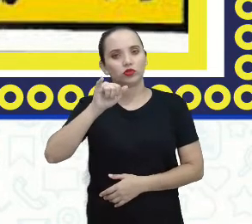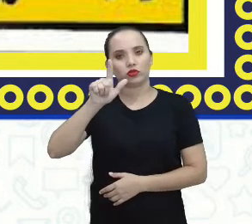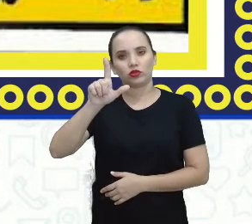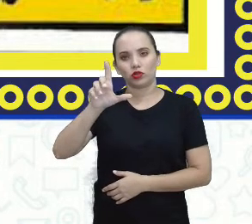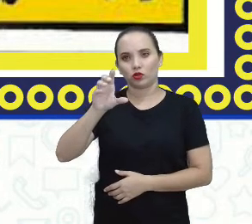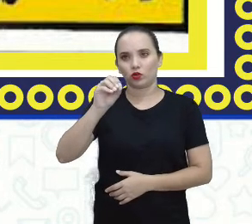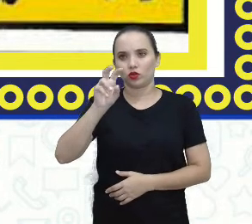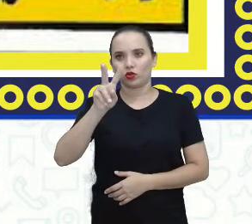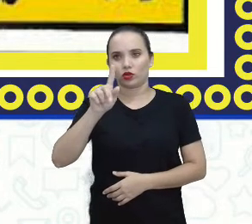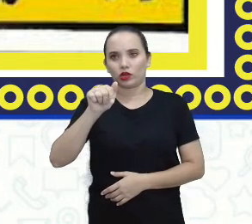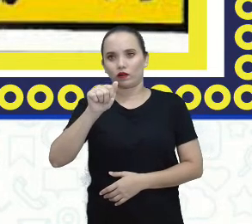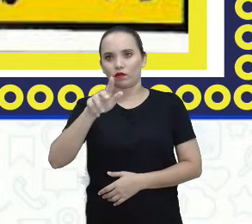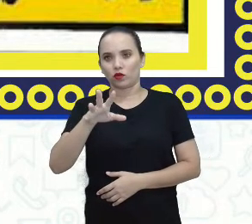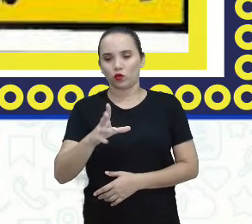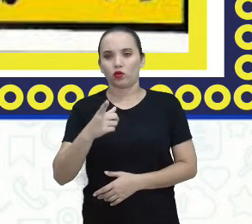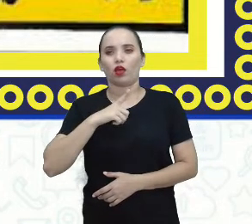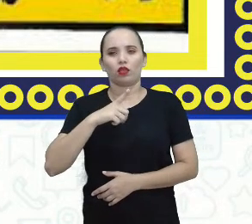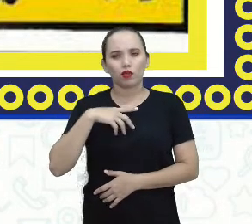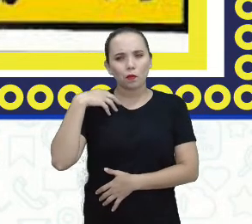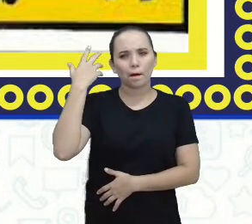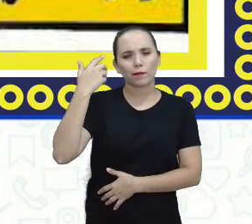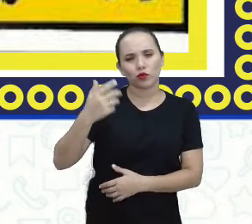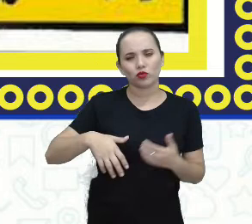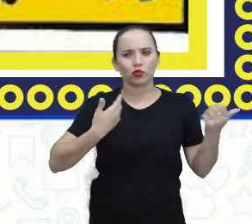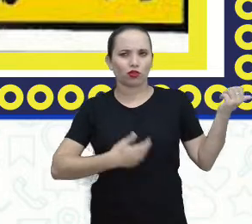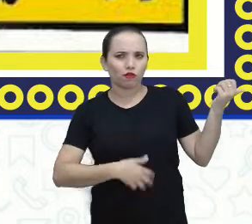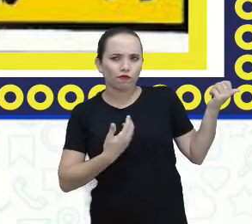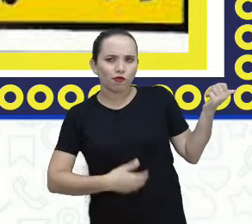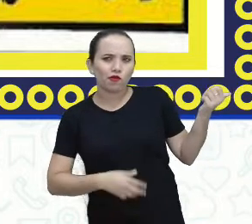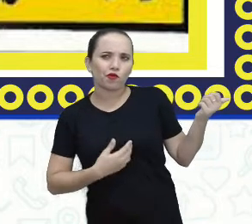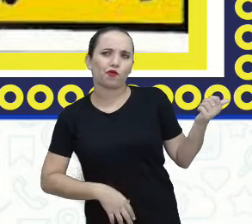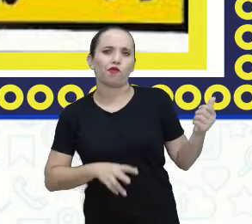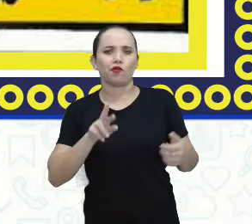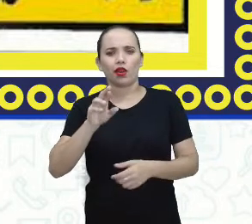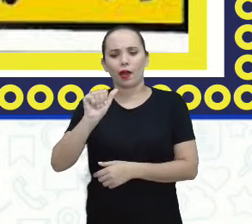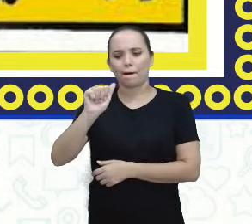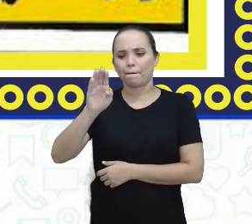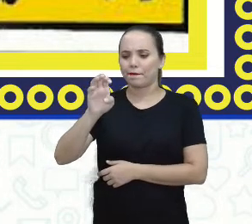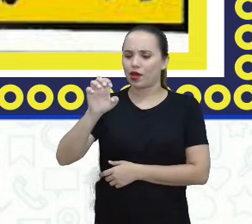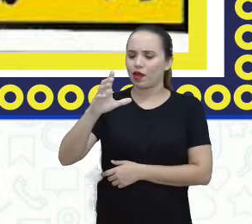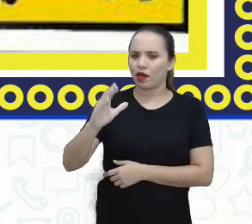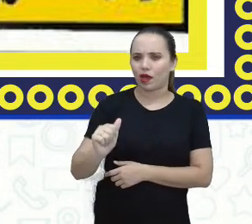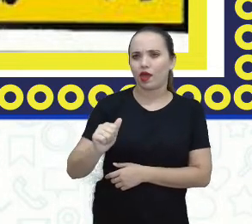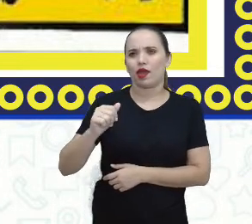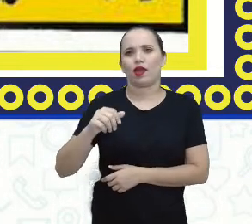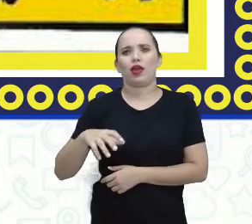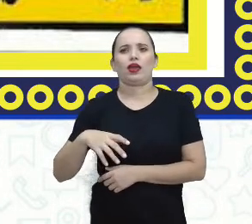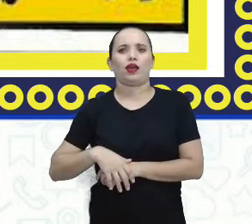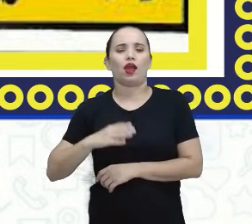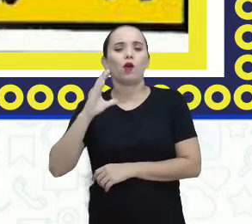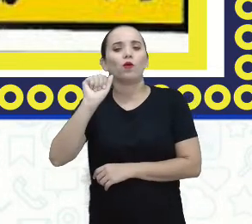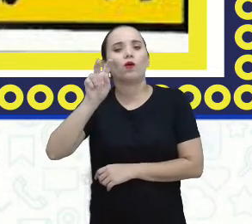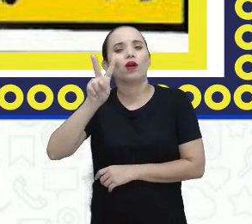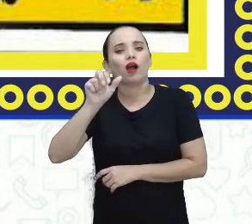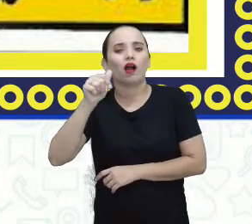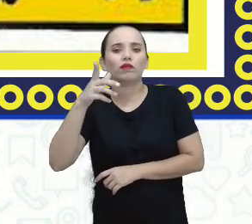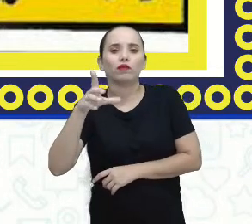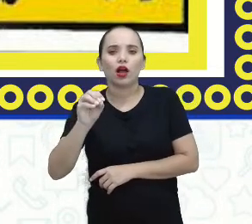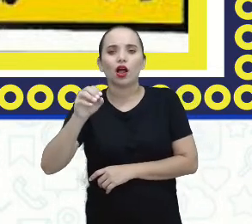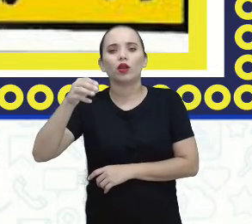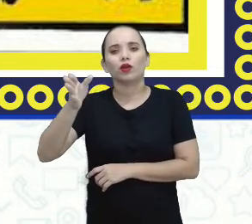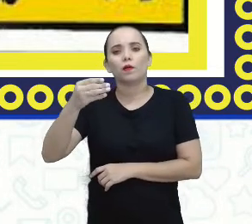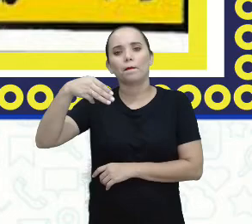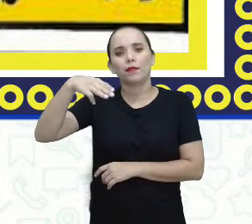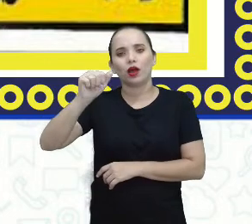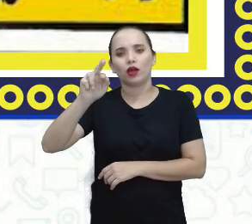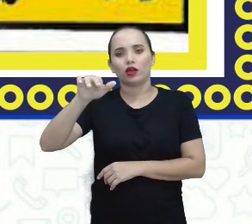foi resgatado aquela música de viola, a rabeca, que era muito usada no cavalo marinho, o pífano, das bandas de pífano,